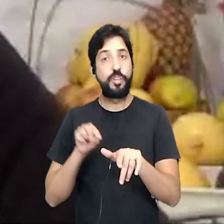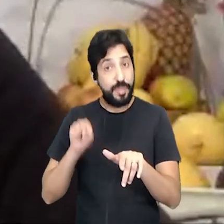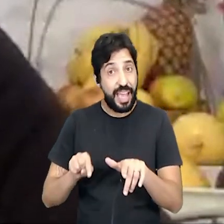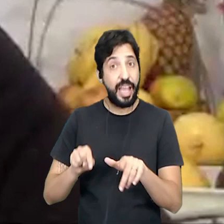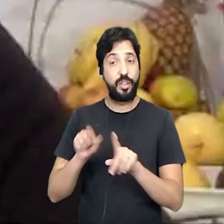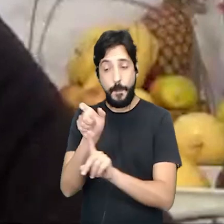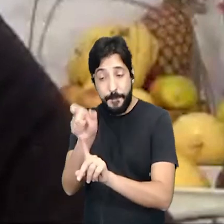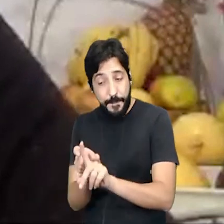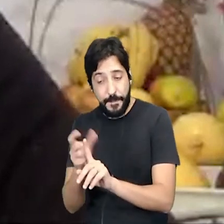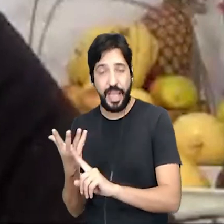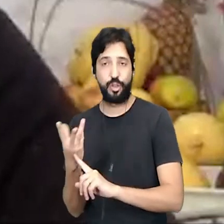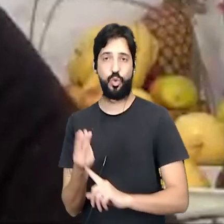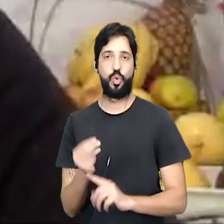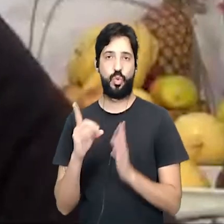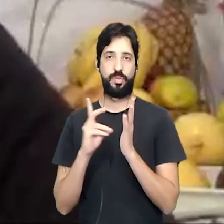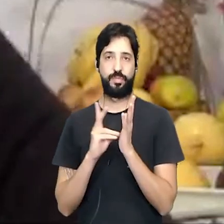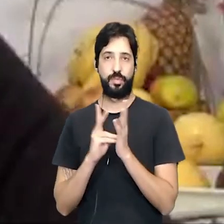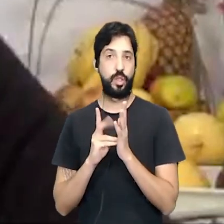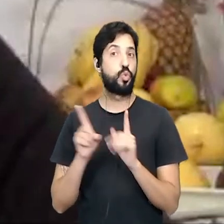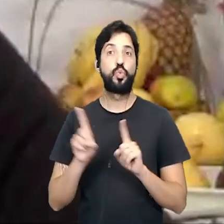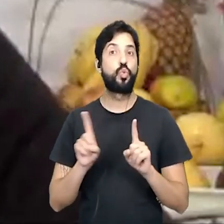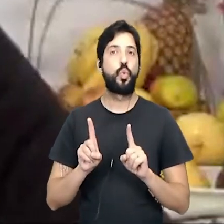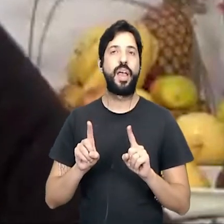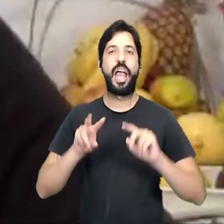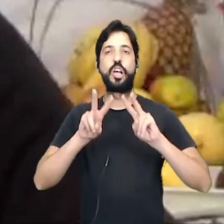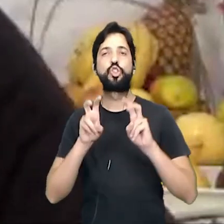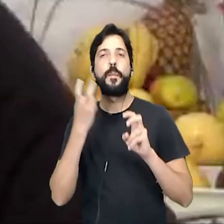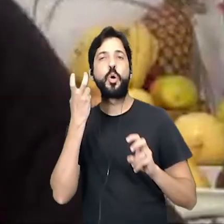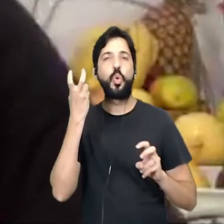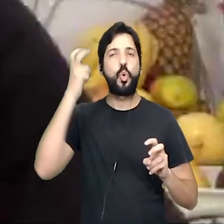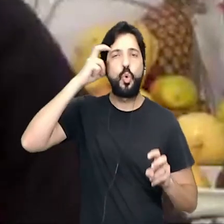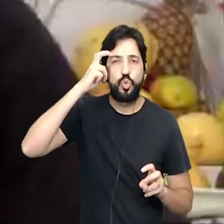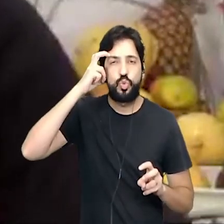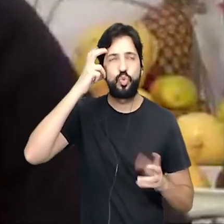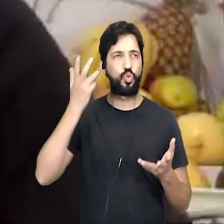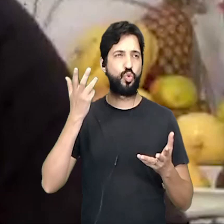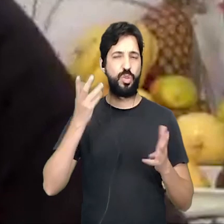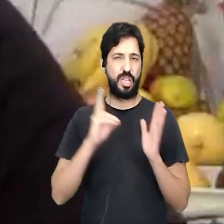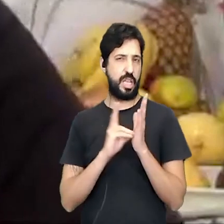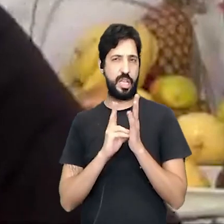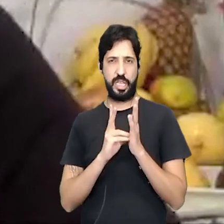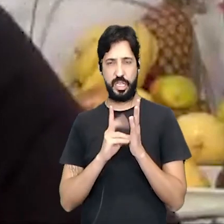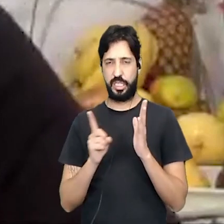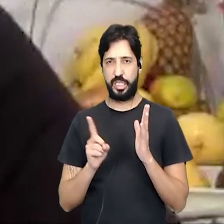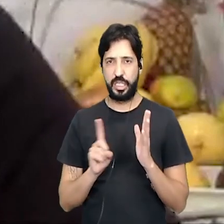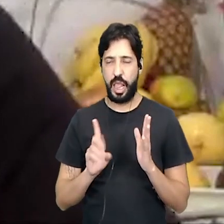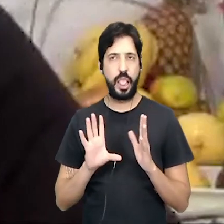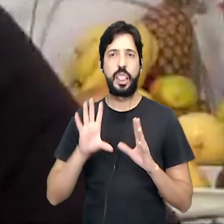artistas indígenas. Quer dizer, nunca foi uma ideia de trazer aspectos da cultura